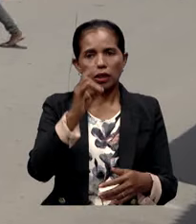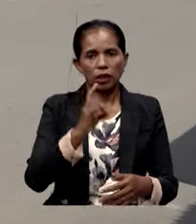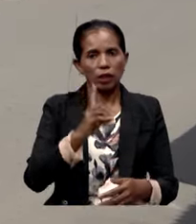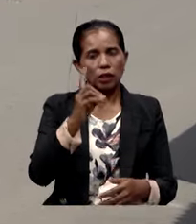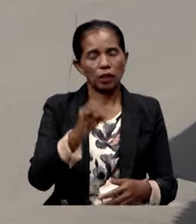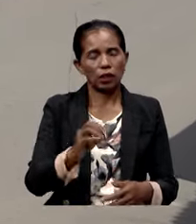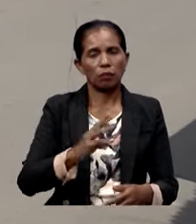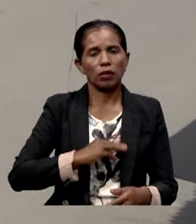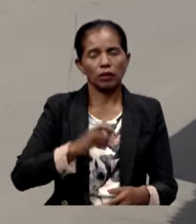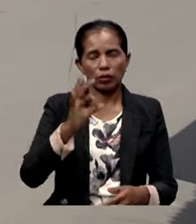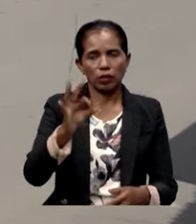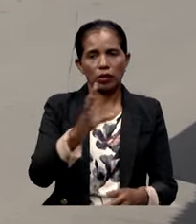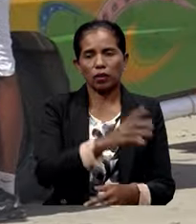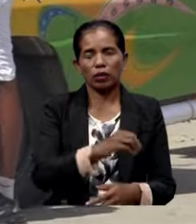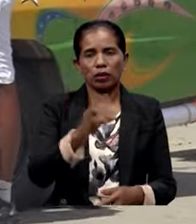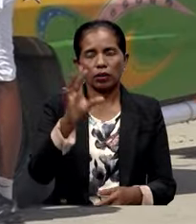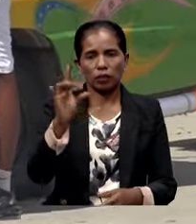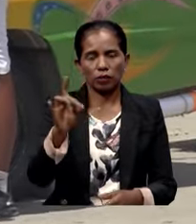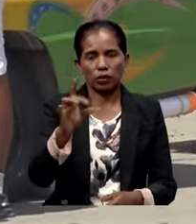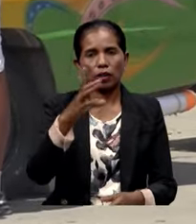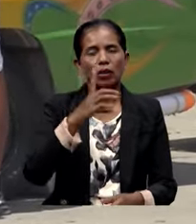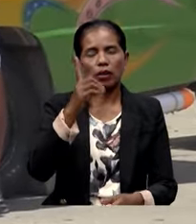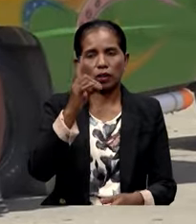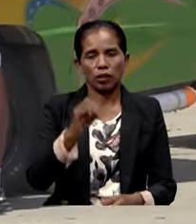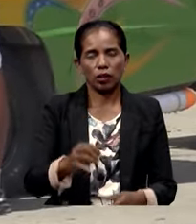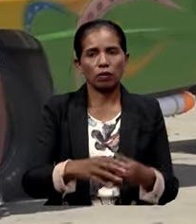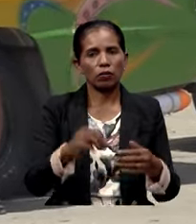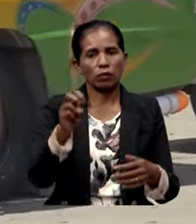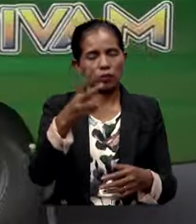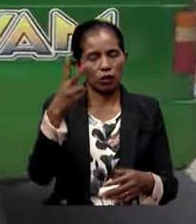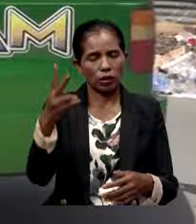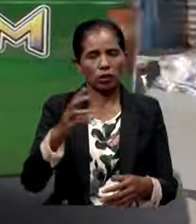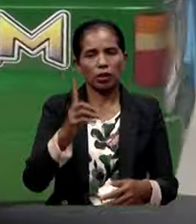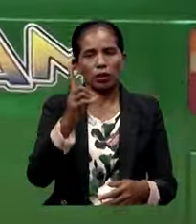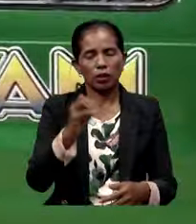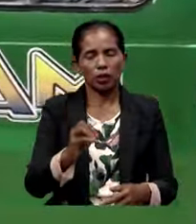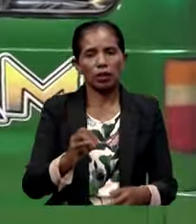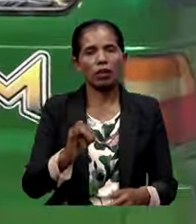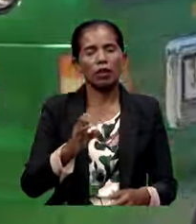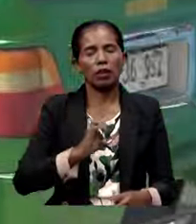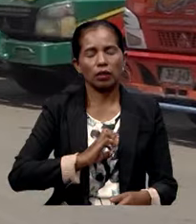sia dili ainaru dolar valu dili suai dolar sanuresin rua dili Ermera dolar tolu,